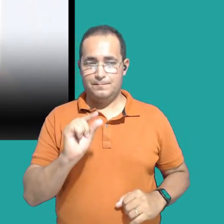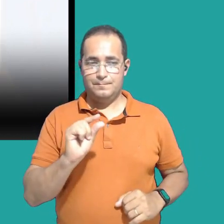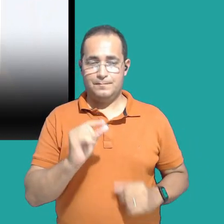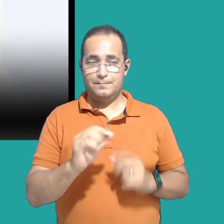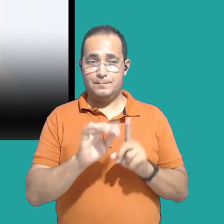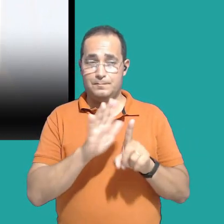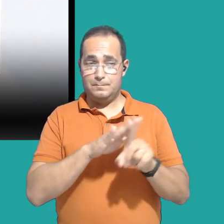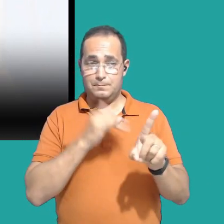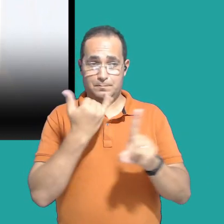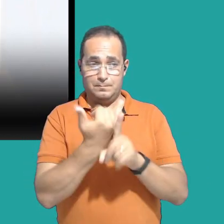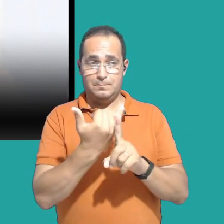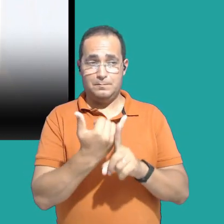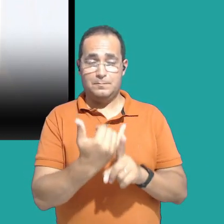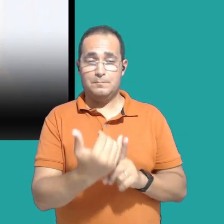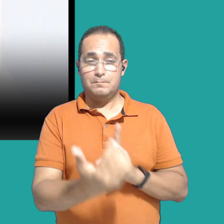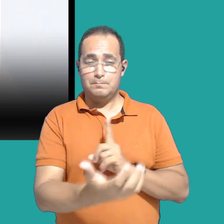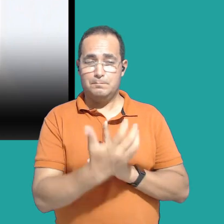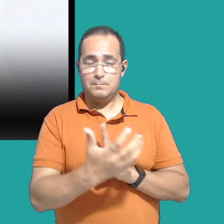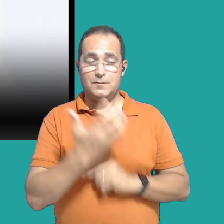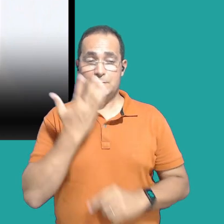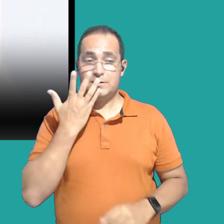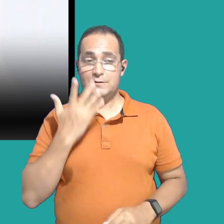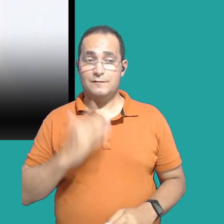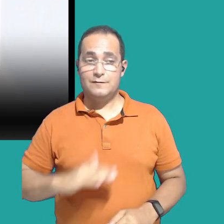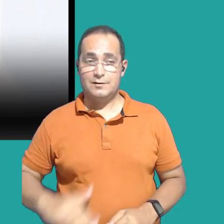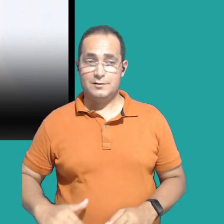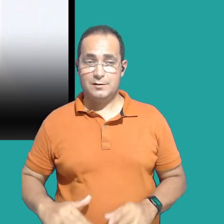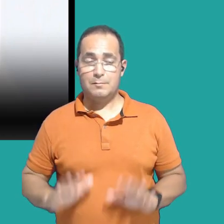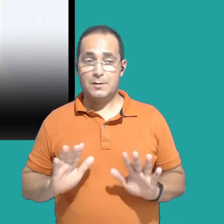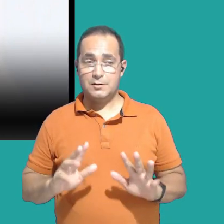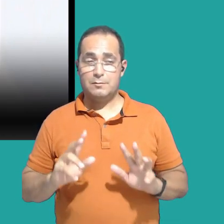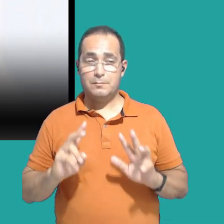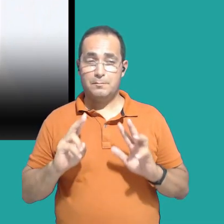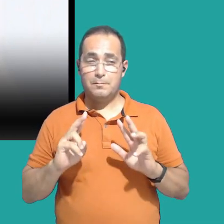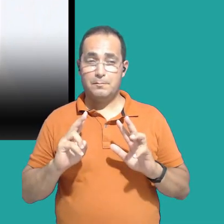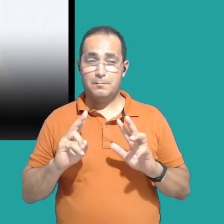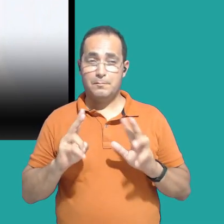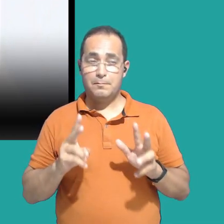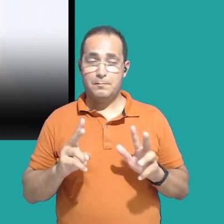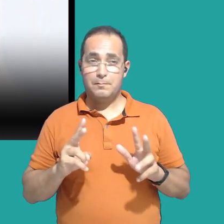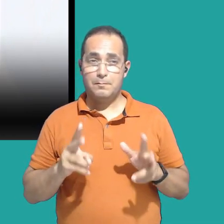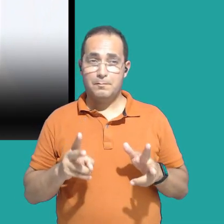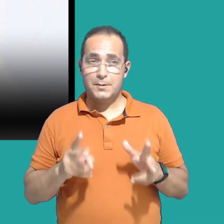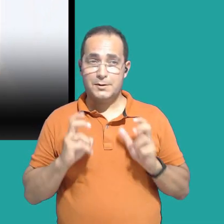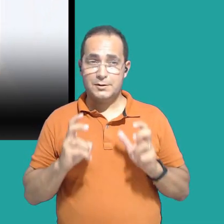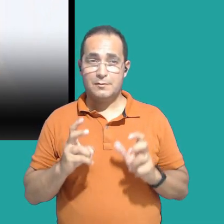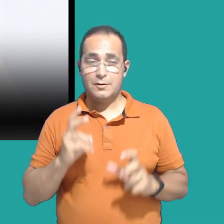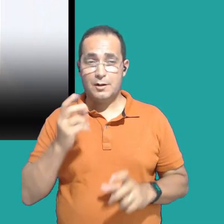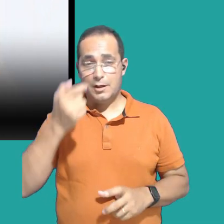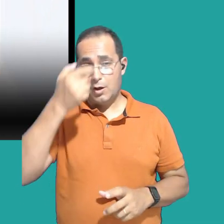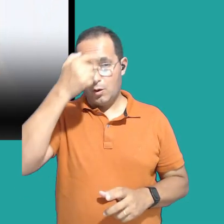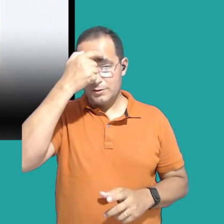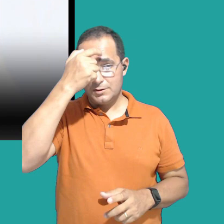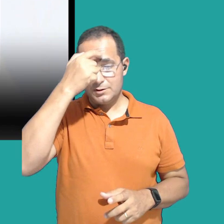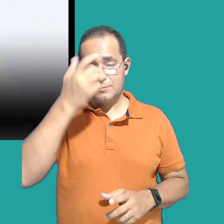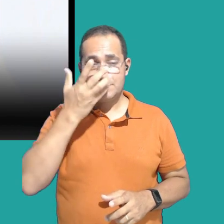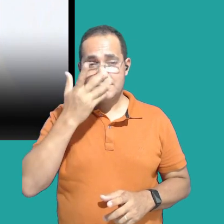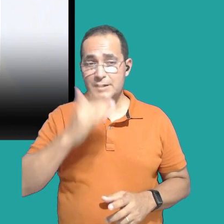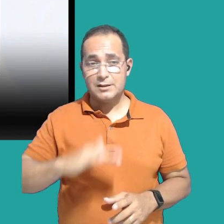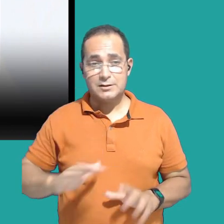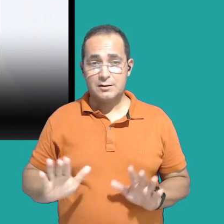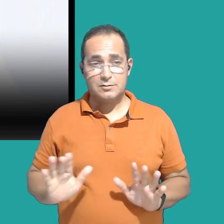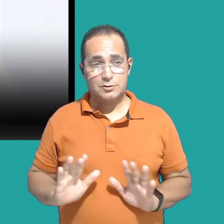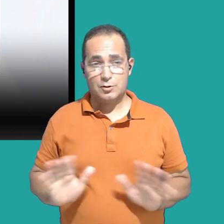Eu sofri um pouco de bullying, por exemplo, na infância, mas eu percebo que é mais por falta de